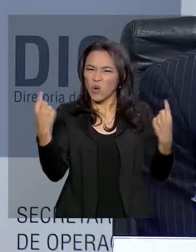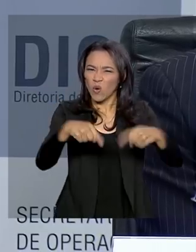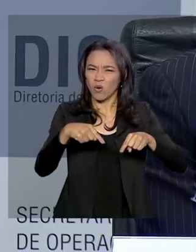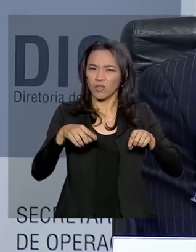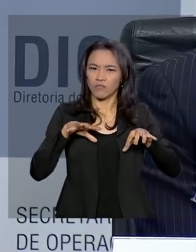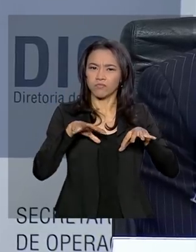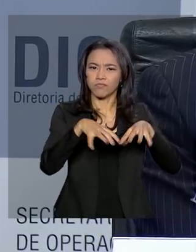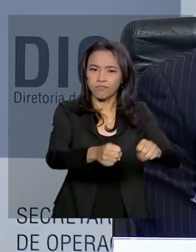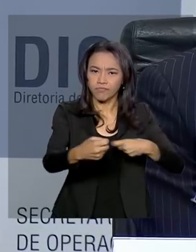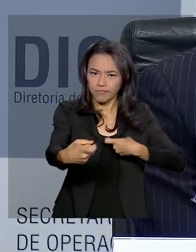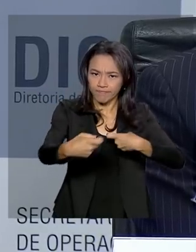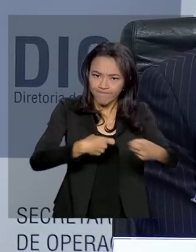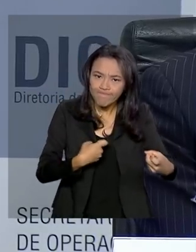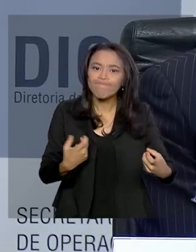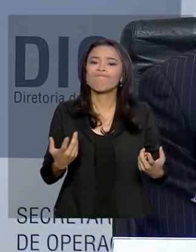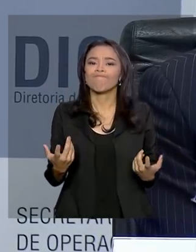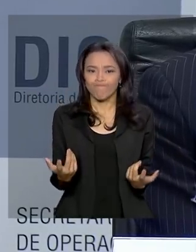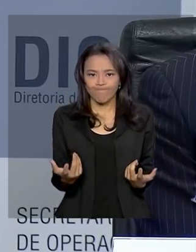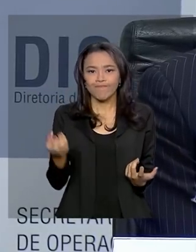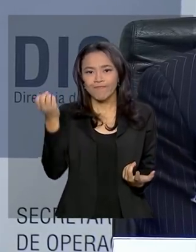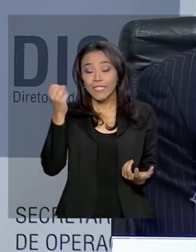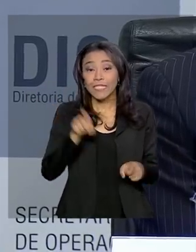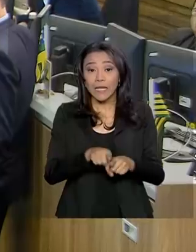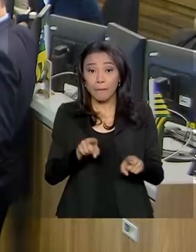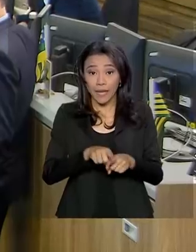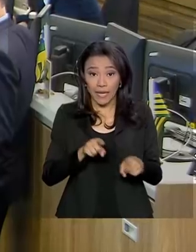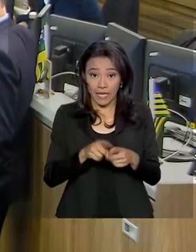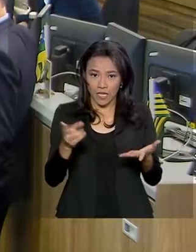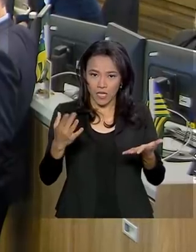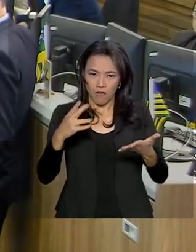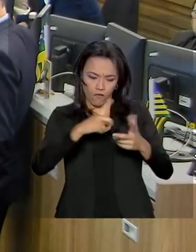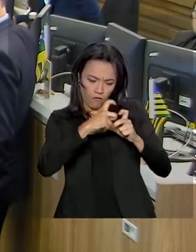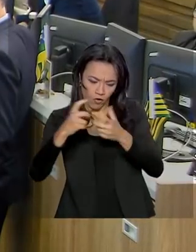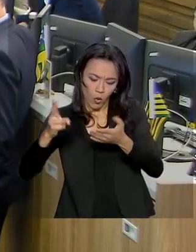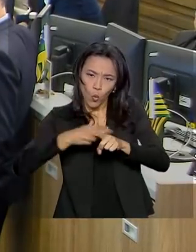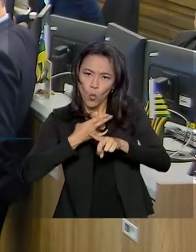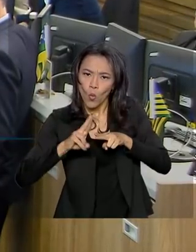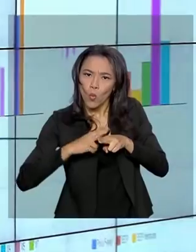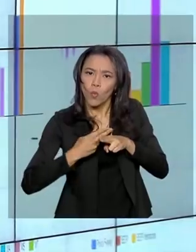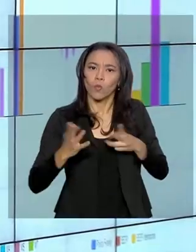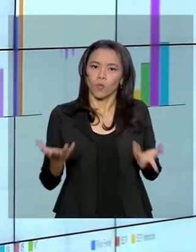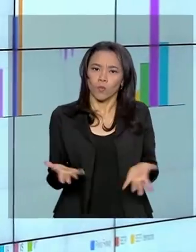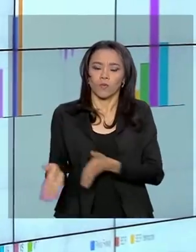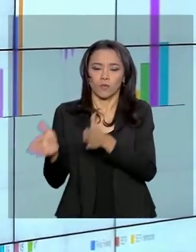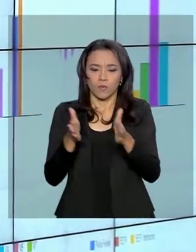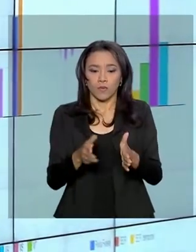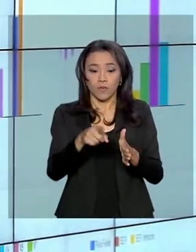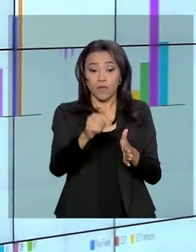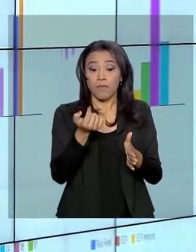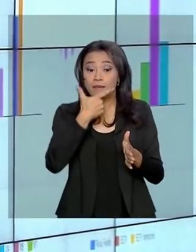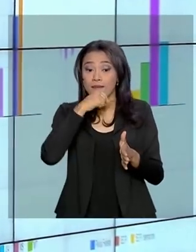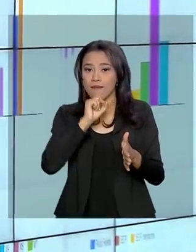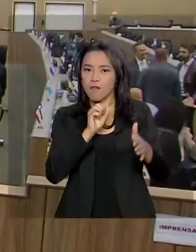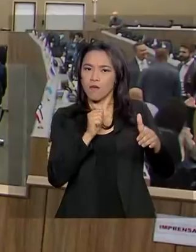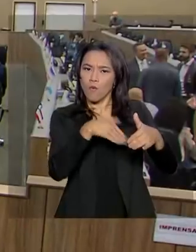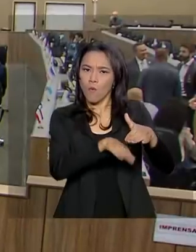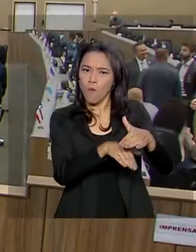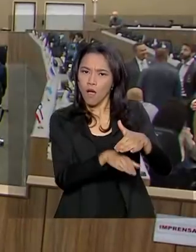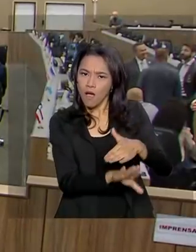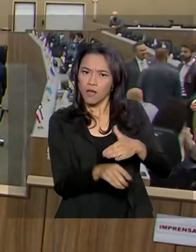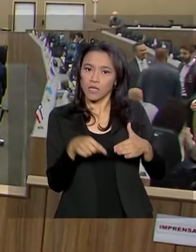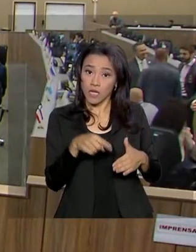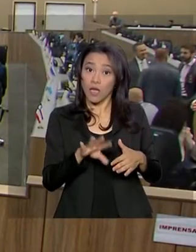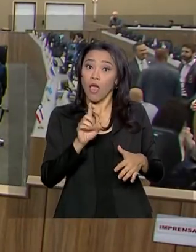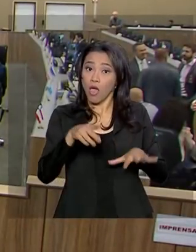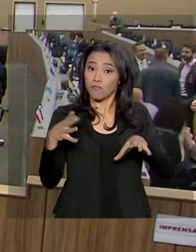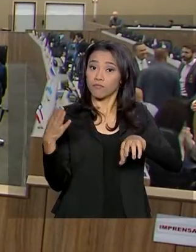sexual e da pornografia. No Brasil, a pena para quem armazena esse tipo de conteúdo varia de